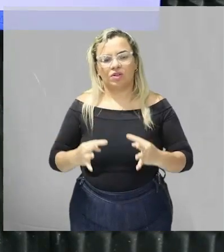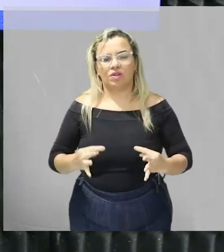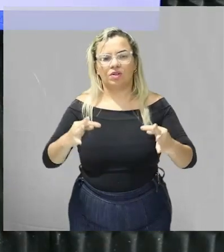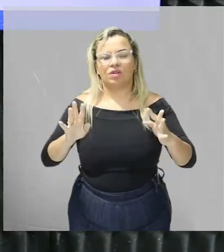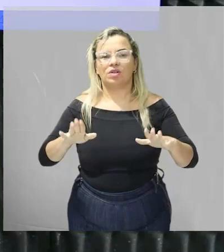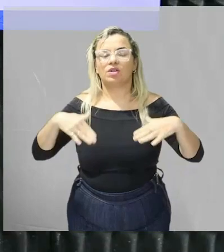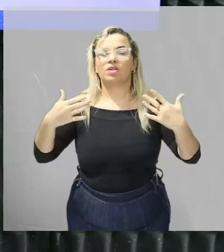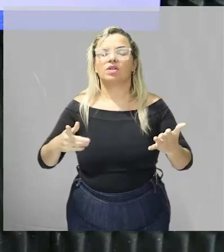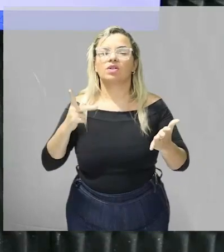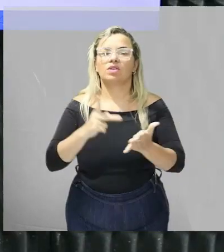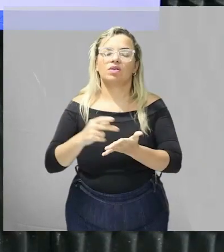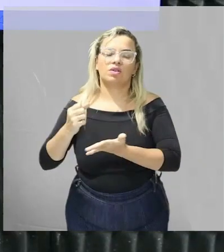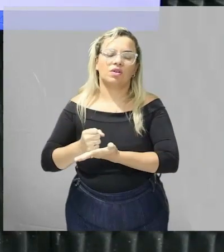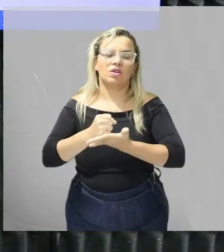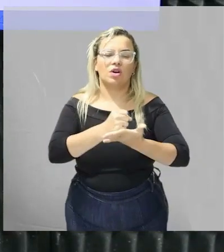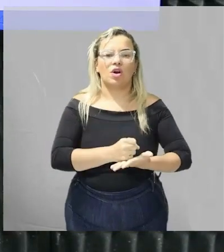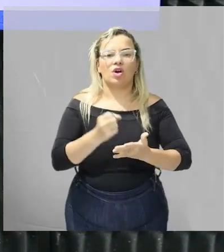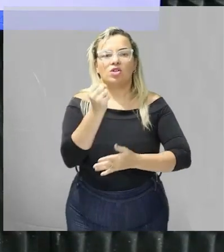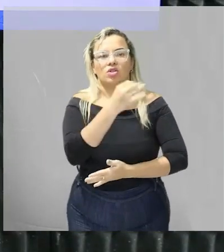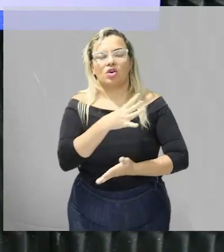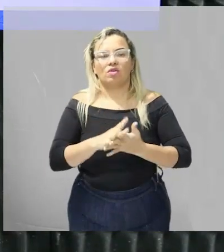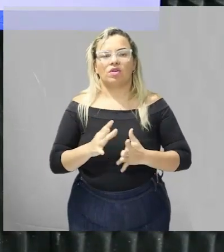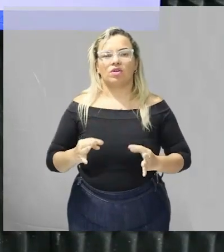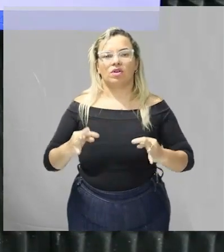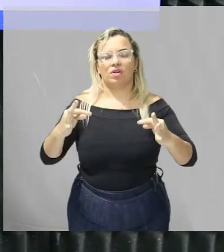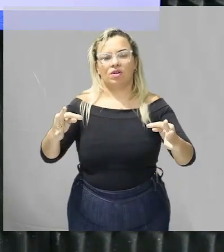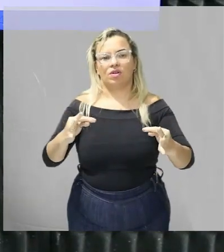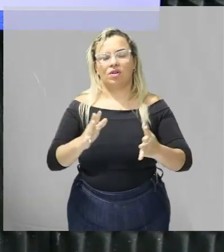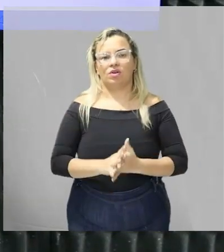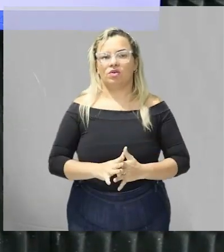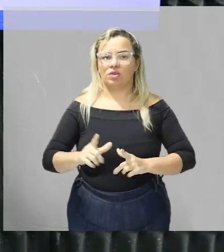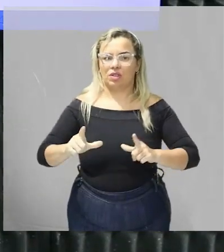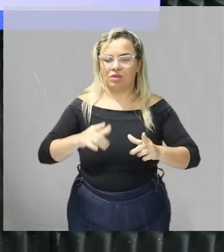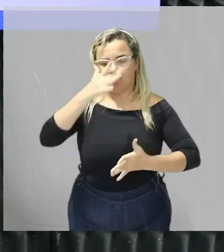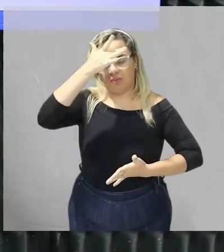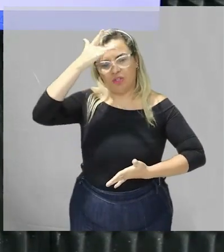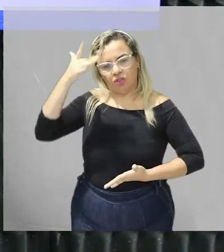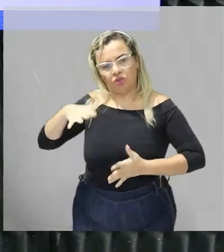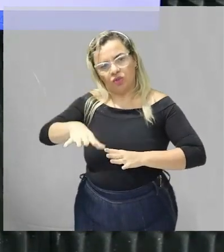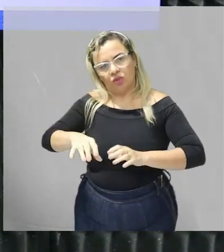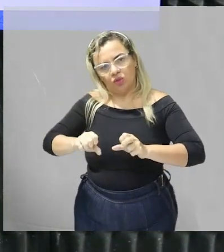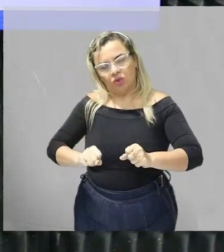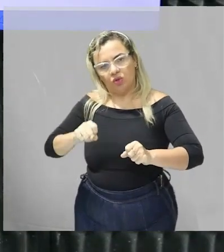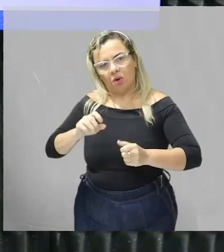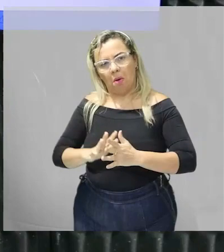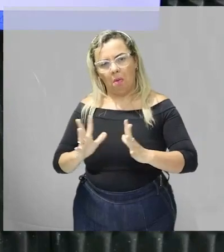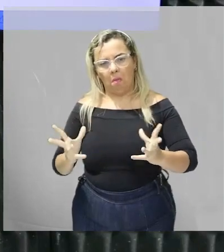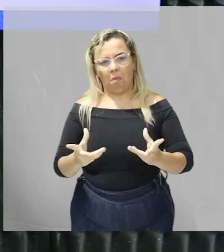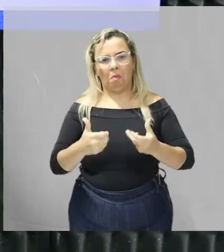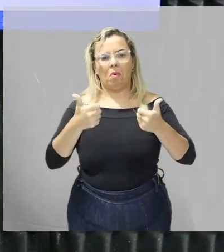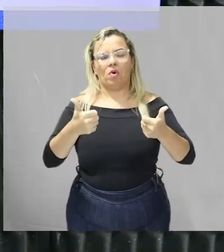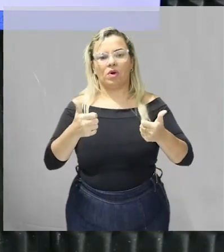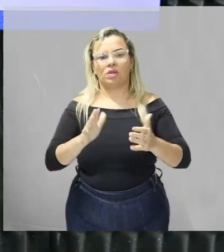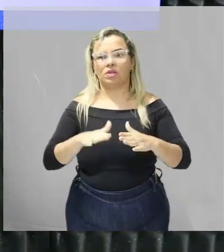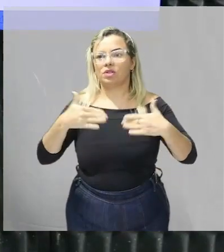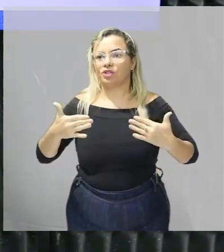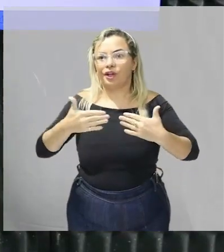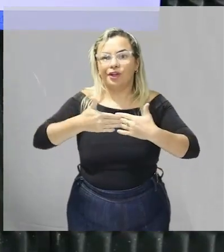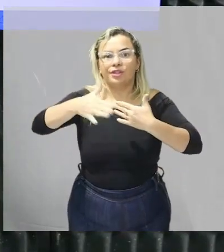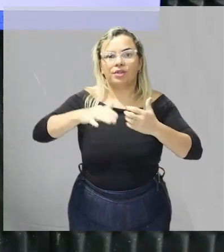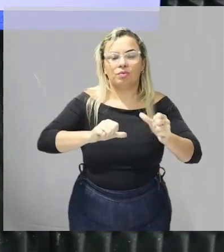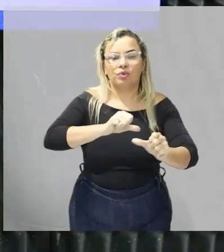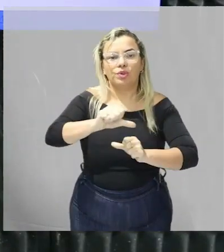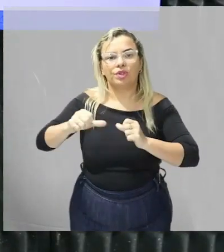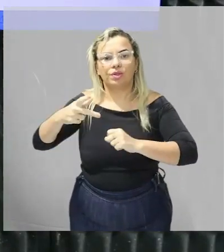ajudar esses países a produzir novas tecnologias? É a mão de obra qualificada, que está indo para onde? Para fora. Então, se eu não tenho essa mão de